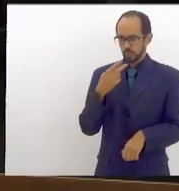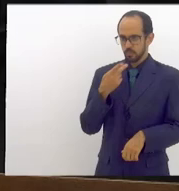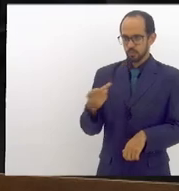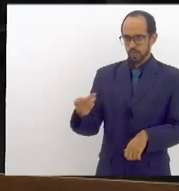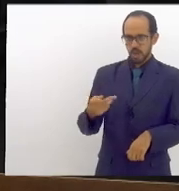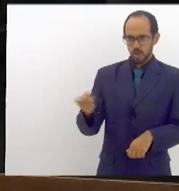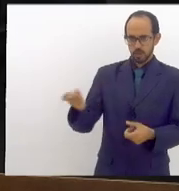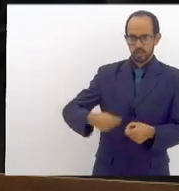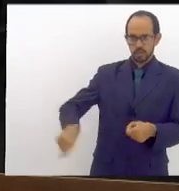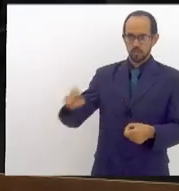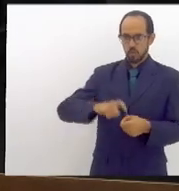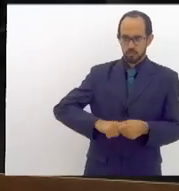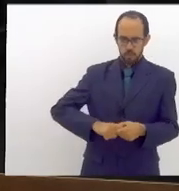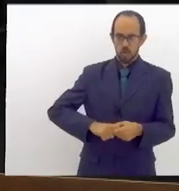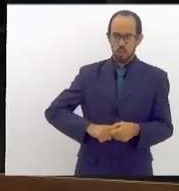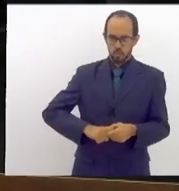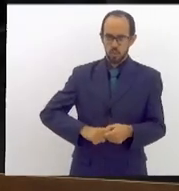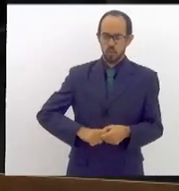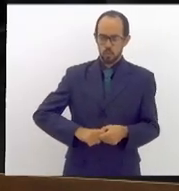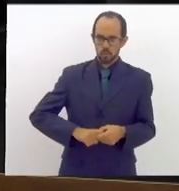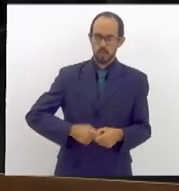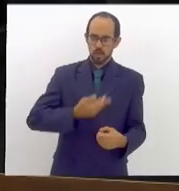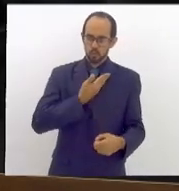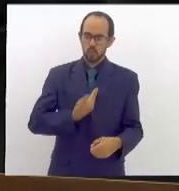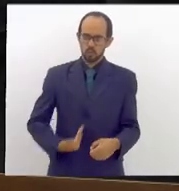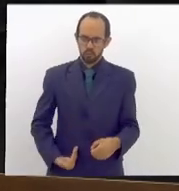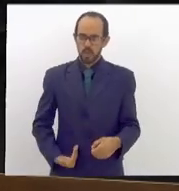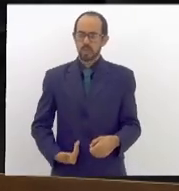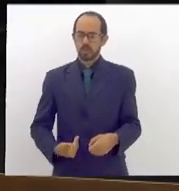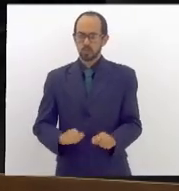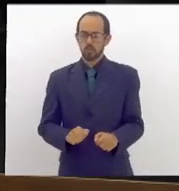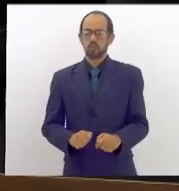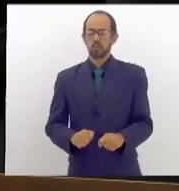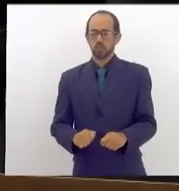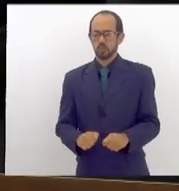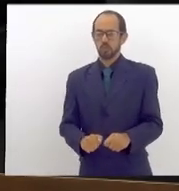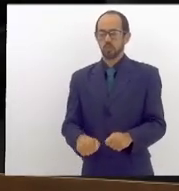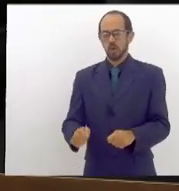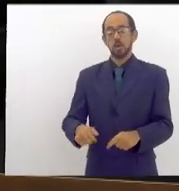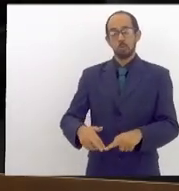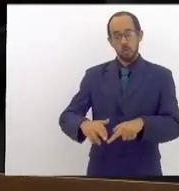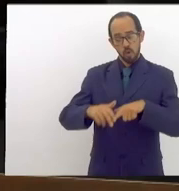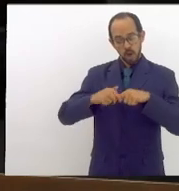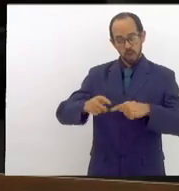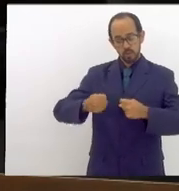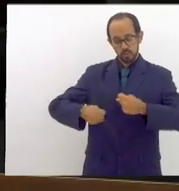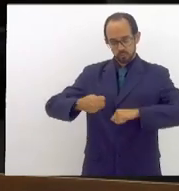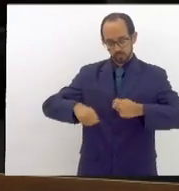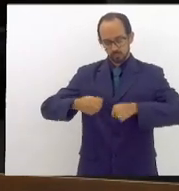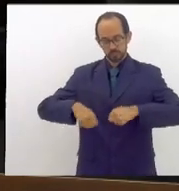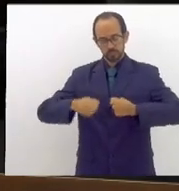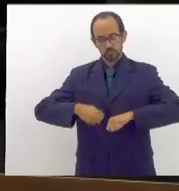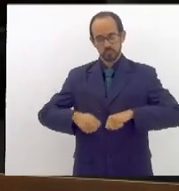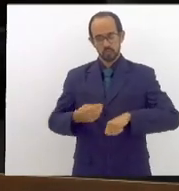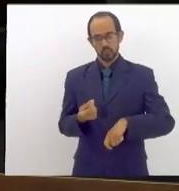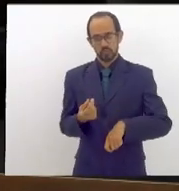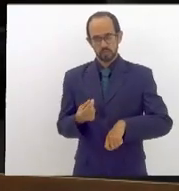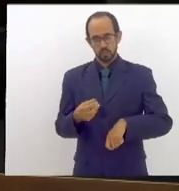devolveu os cofres públicos fruto dessa boa gestão orçamentária financeira